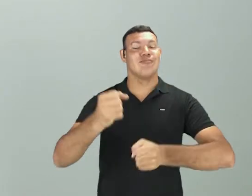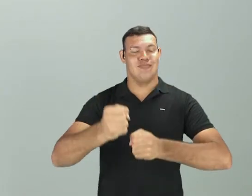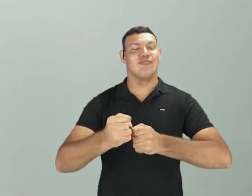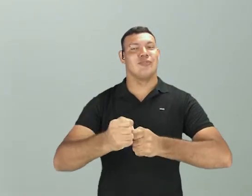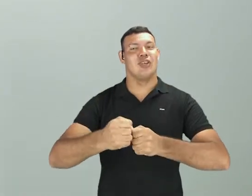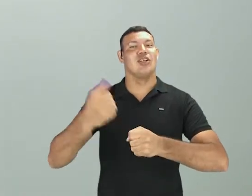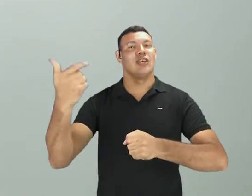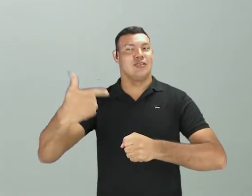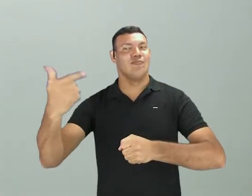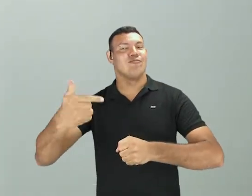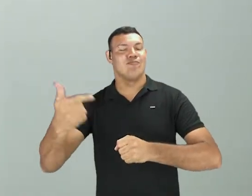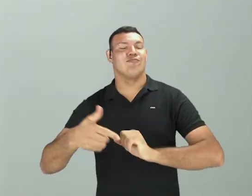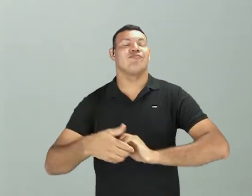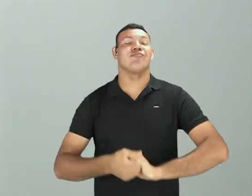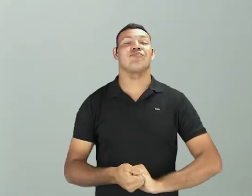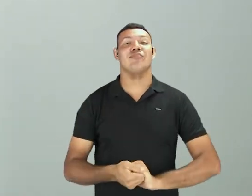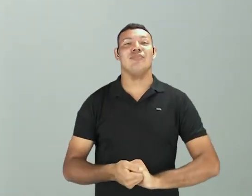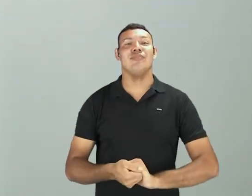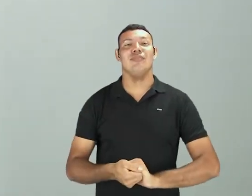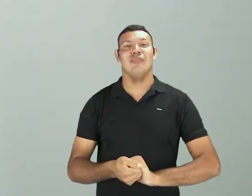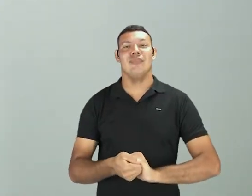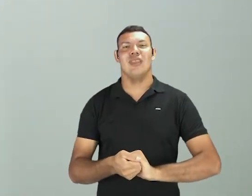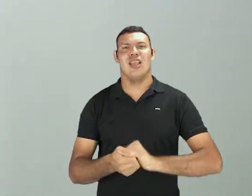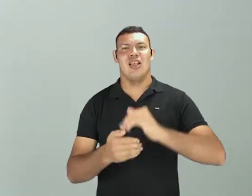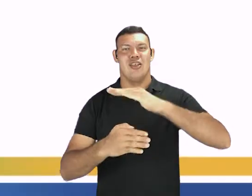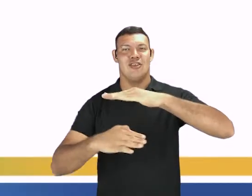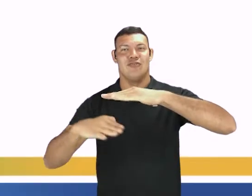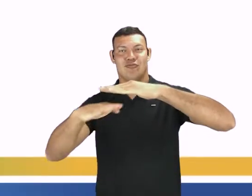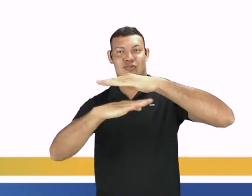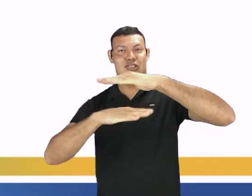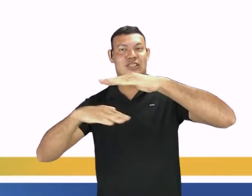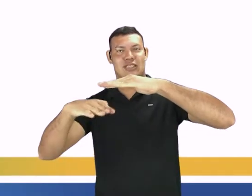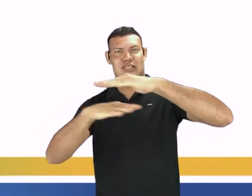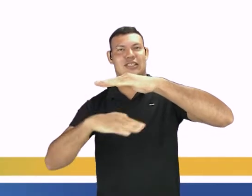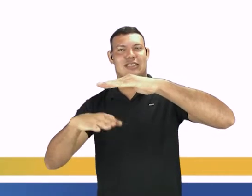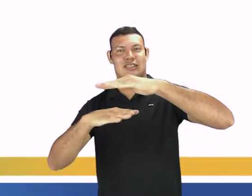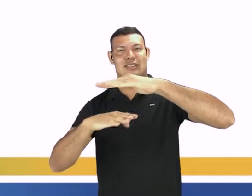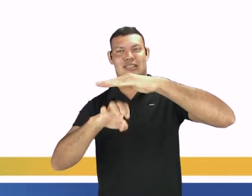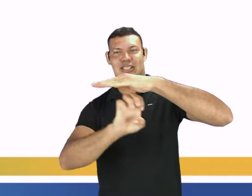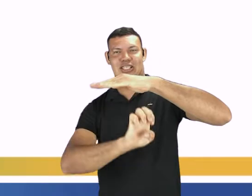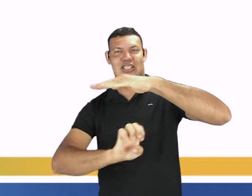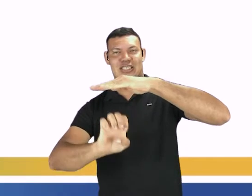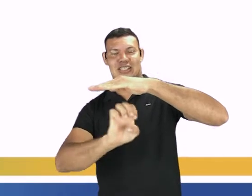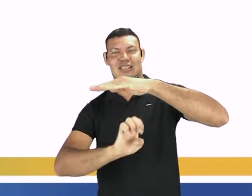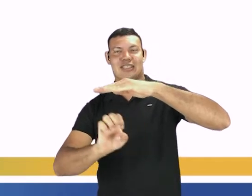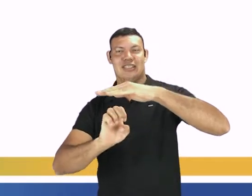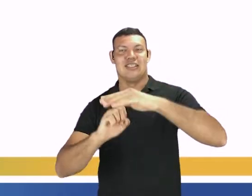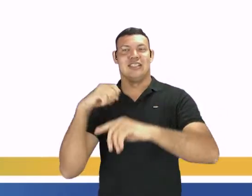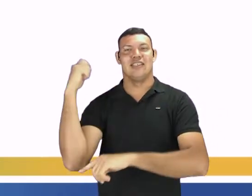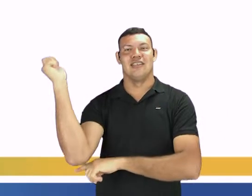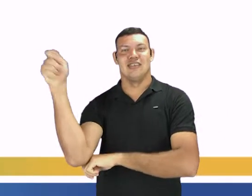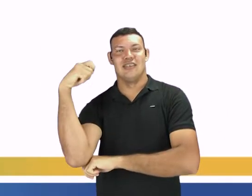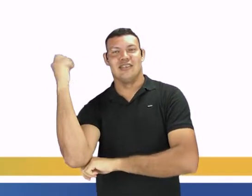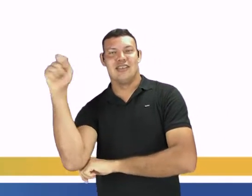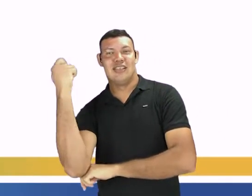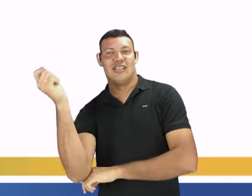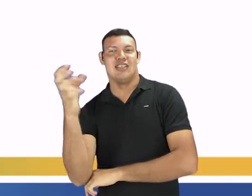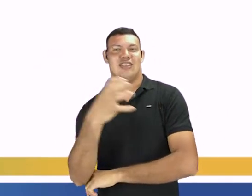como segundo produto. E lá embaixo a gente vê aí representantes dos outros estados, Rio Grande do Sul,